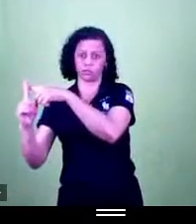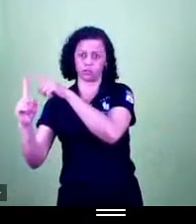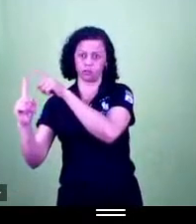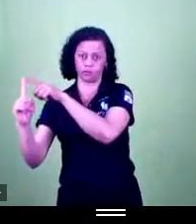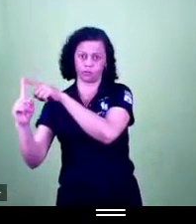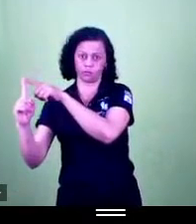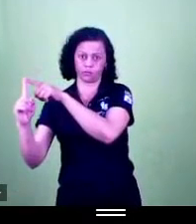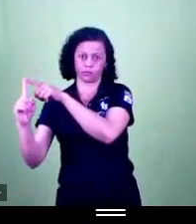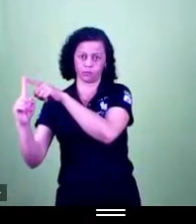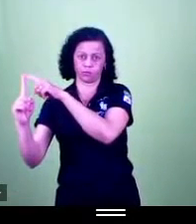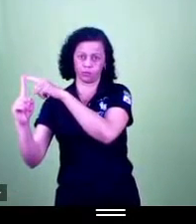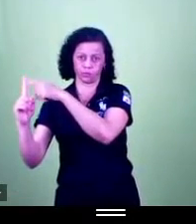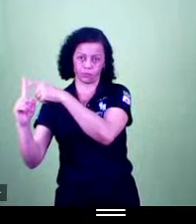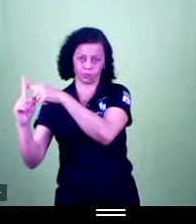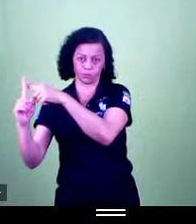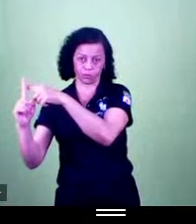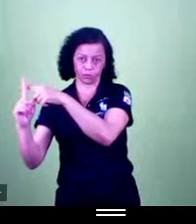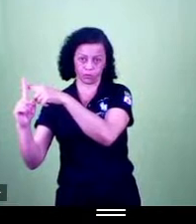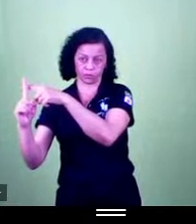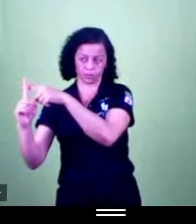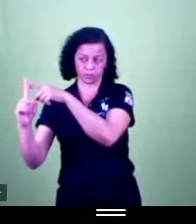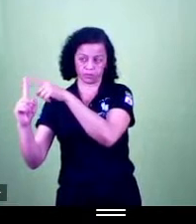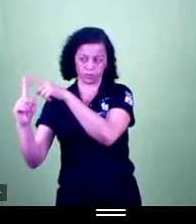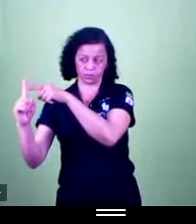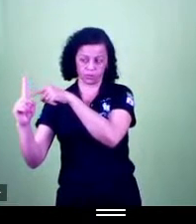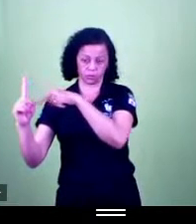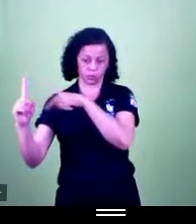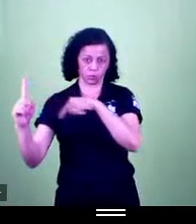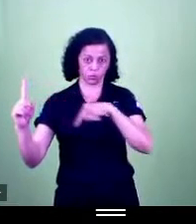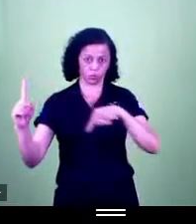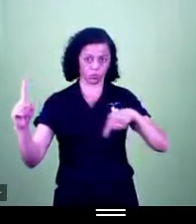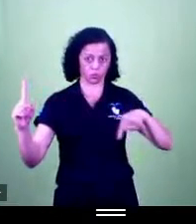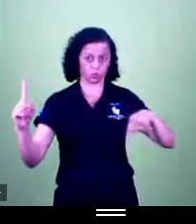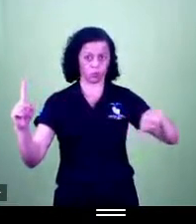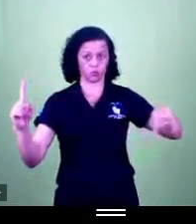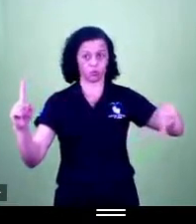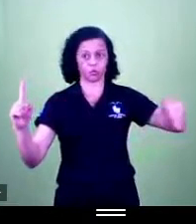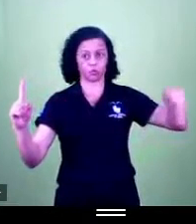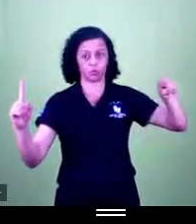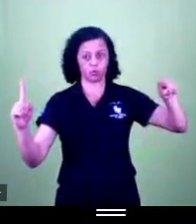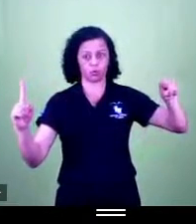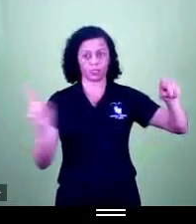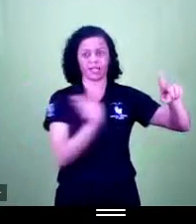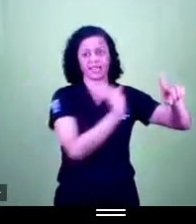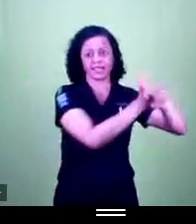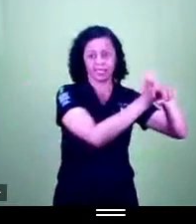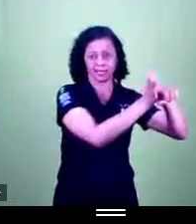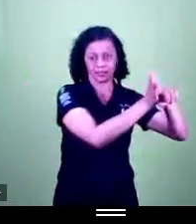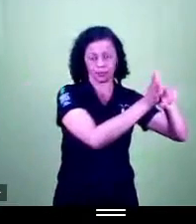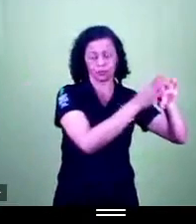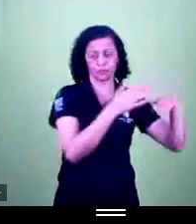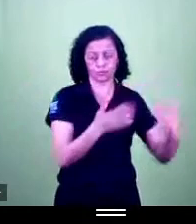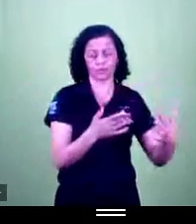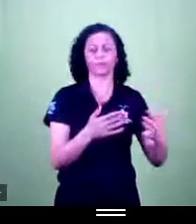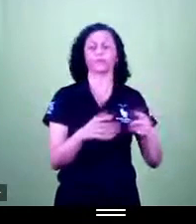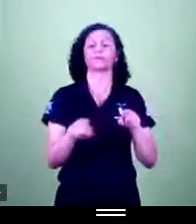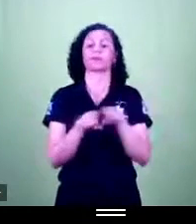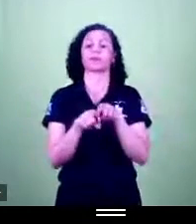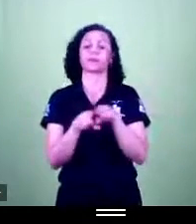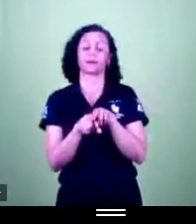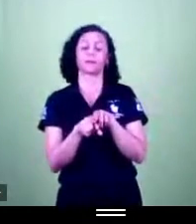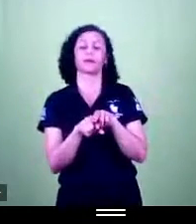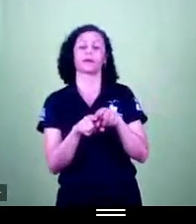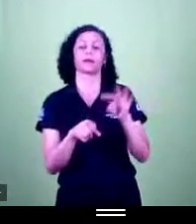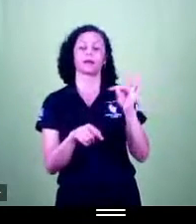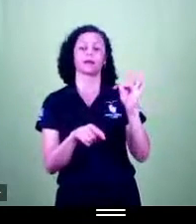ela sai do polo positivo de uma pilha e volta no polo negativo de uma pilha. E a tensão sempre do